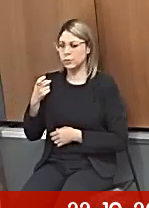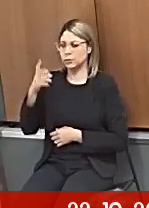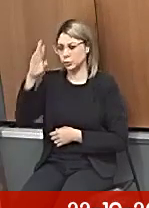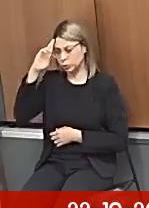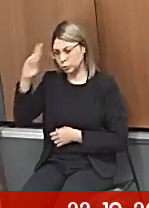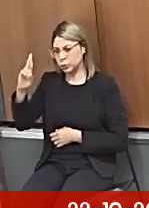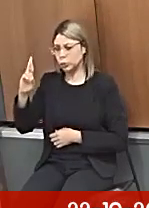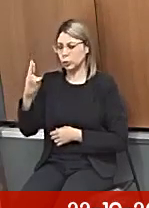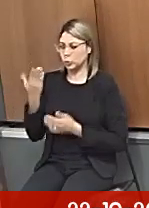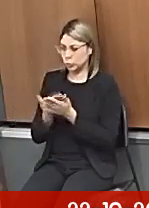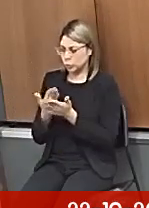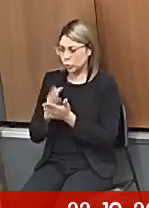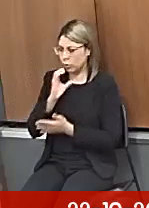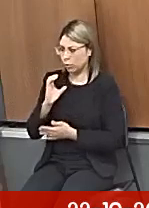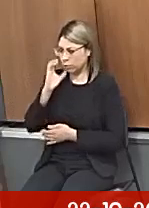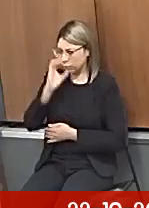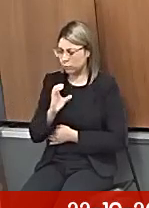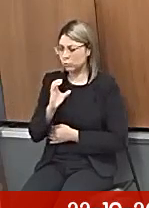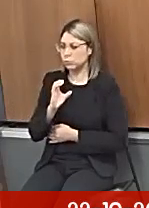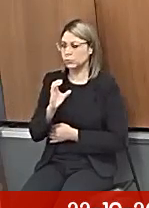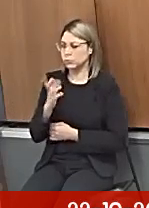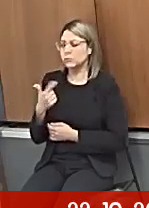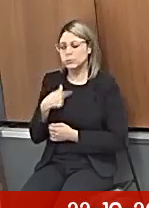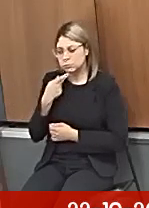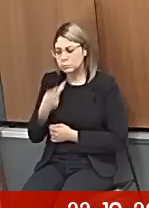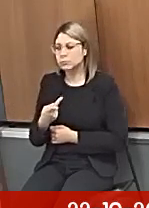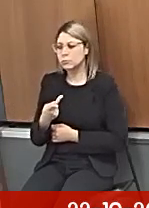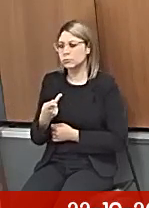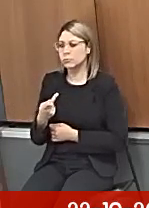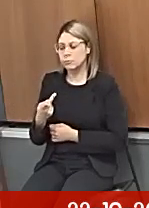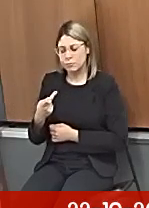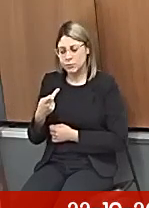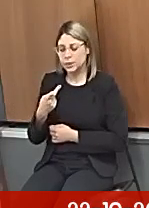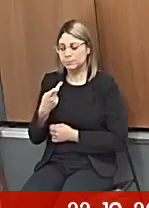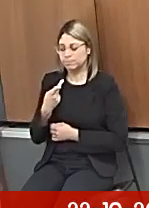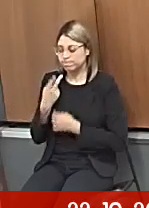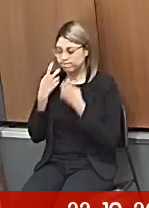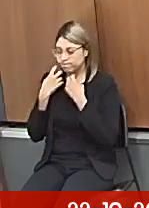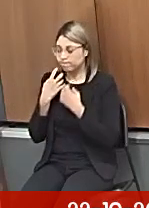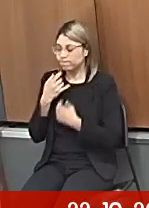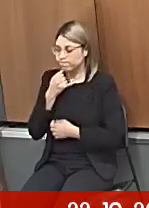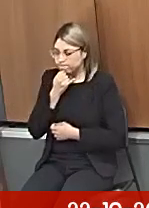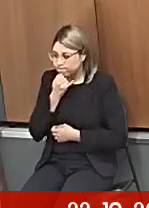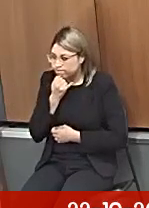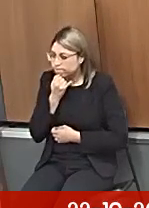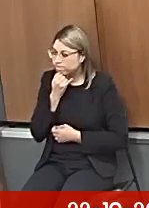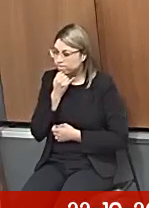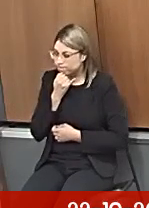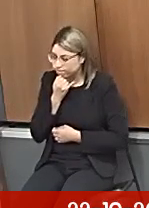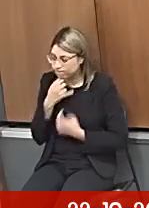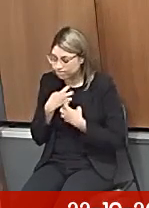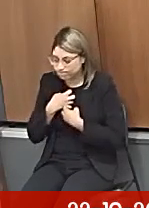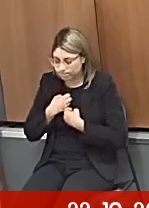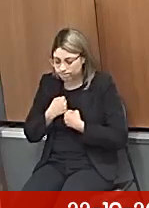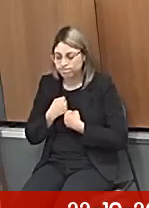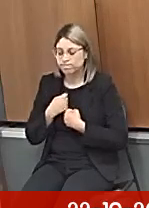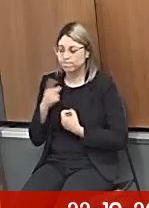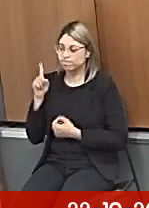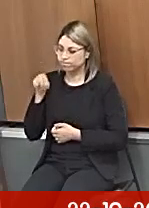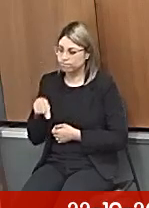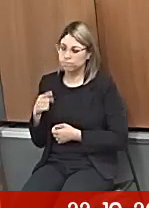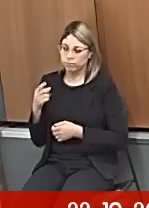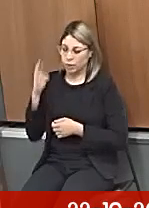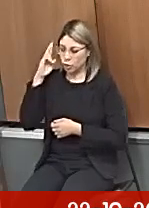instituição católica, a palavra que eu tenho é decepção pela não presença desses diretores aqui.